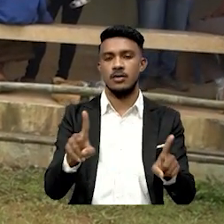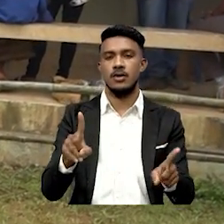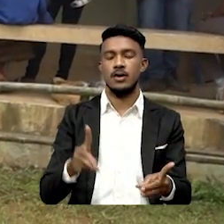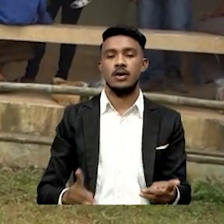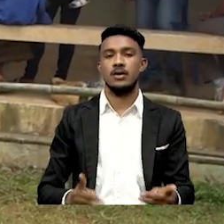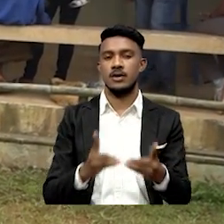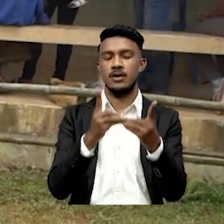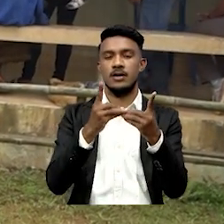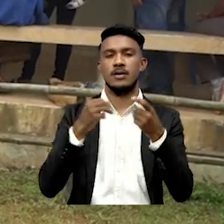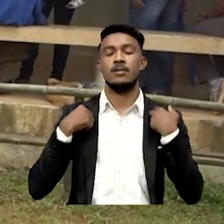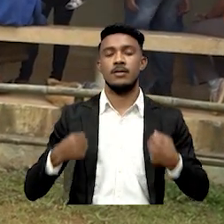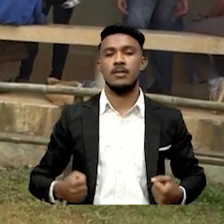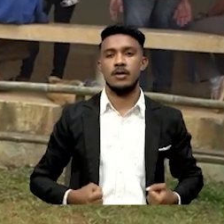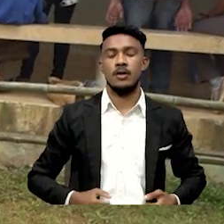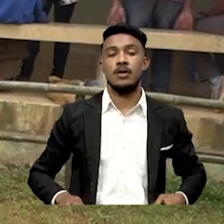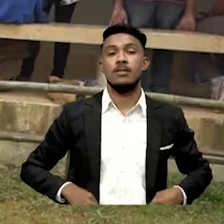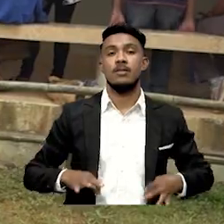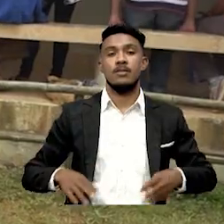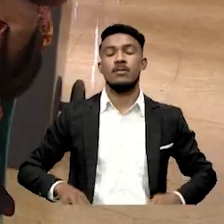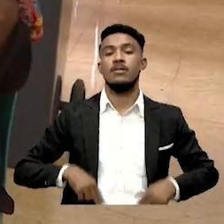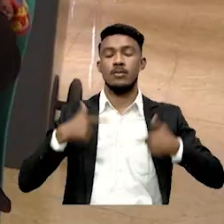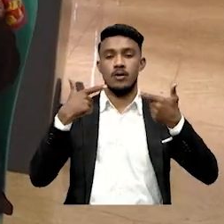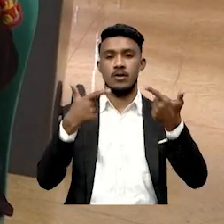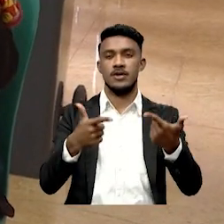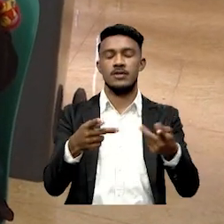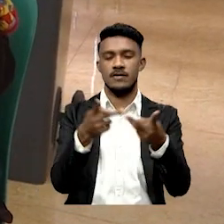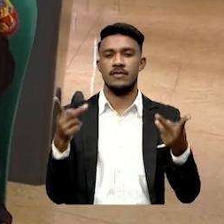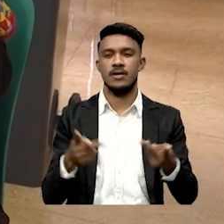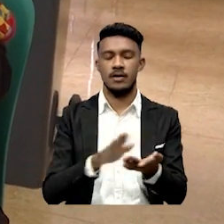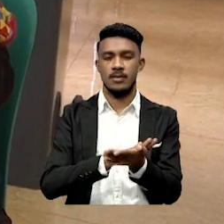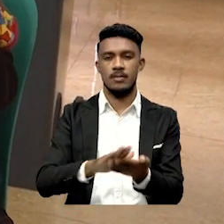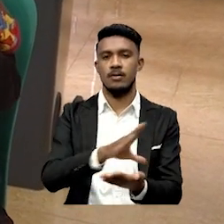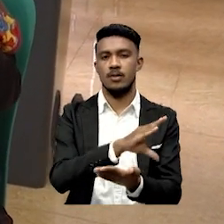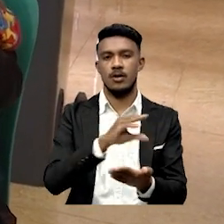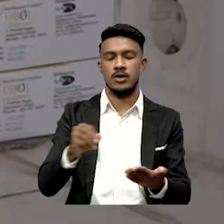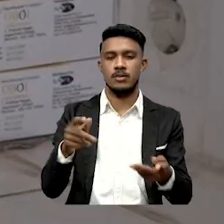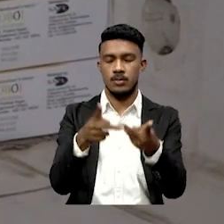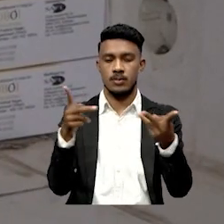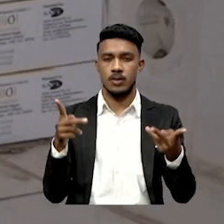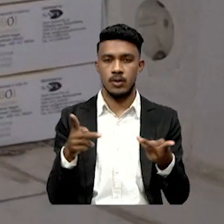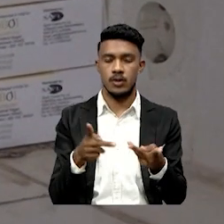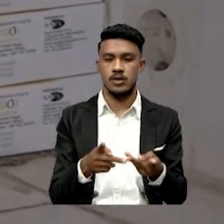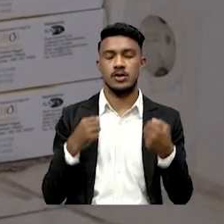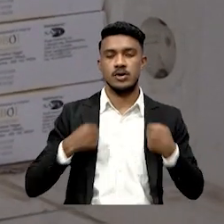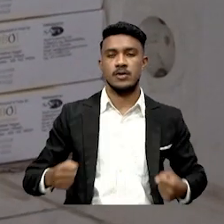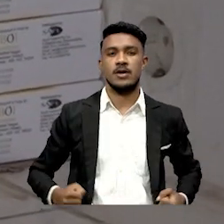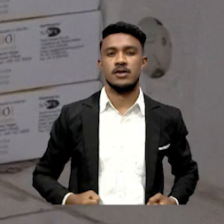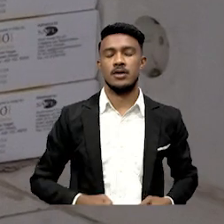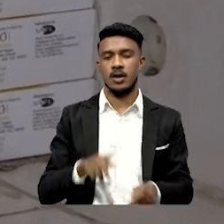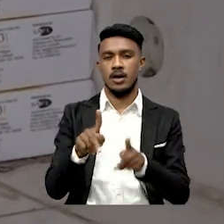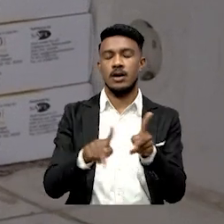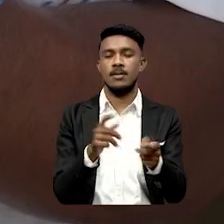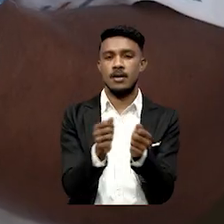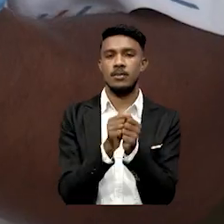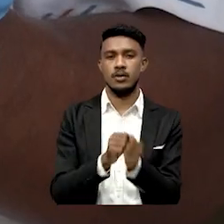kondisaun mores kondisaun Saúde ambiental luto. Liga para recurso humano e posto saúde Manulete Hamutuk Emma Nainhat,